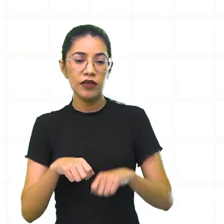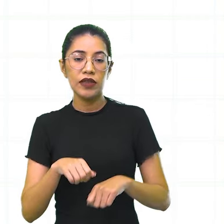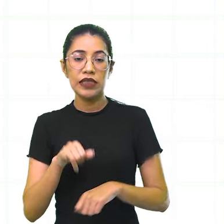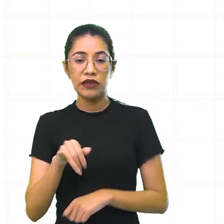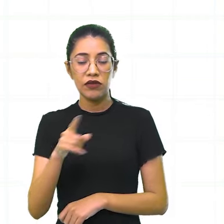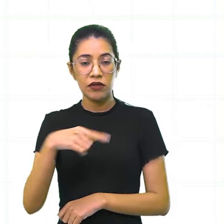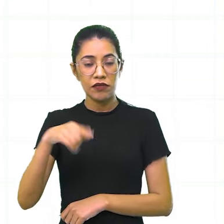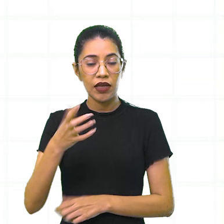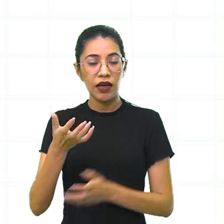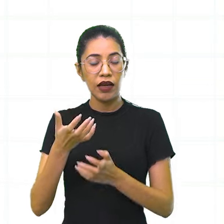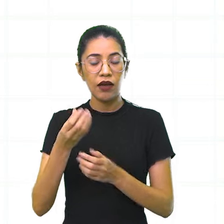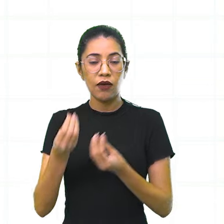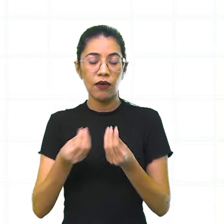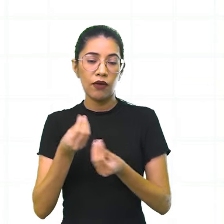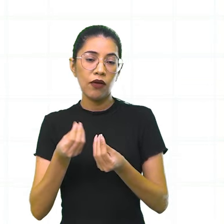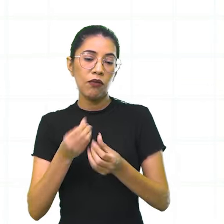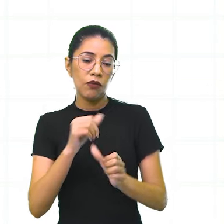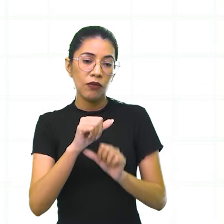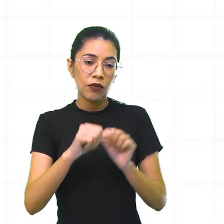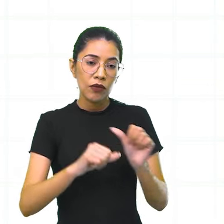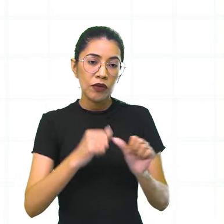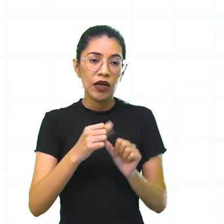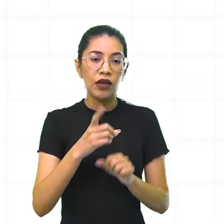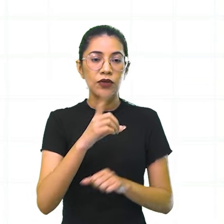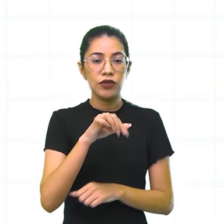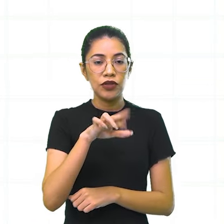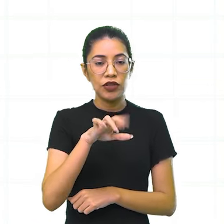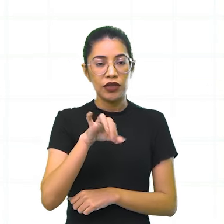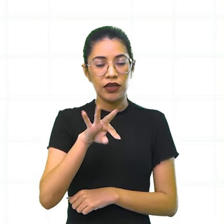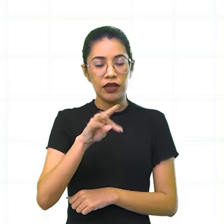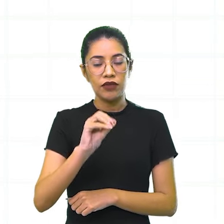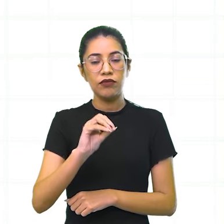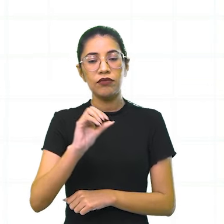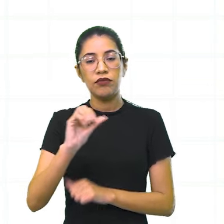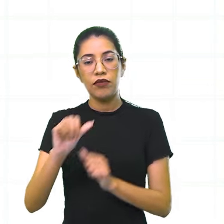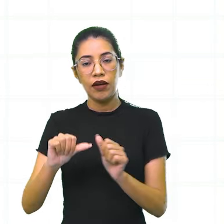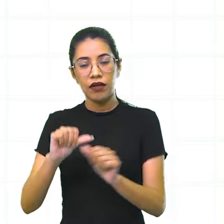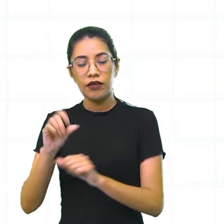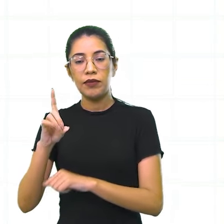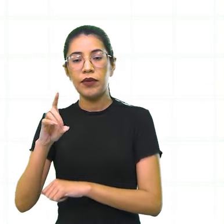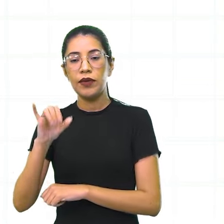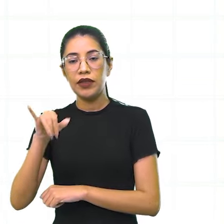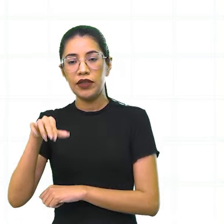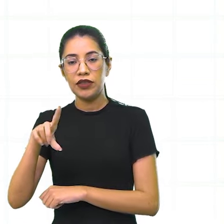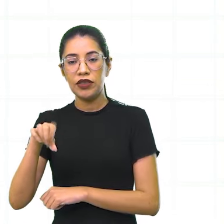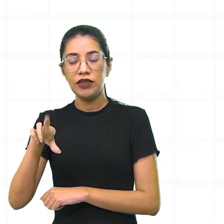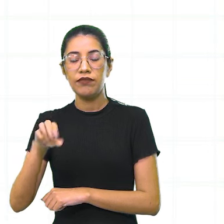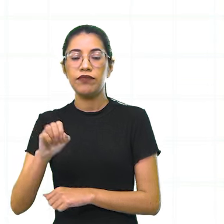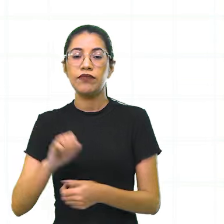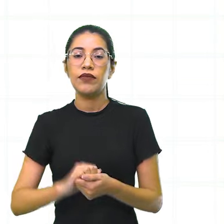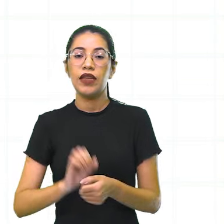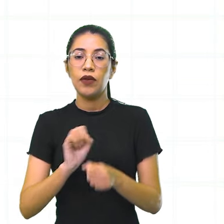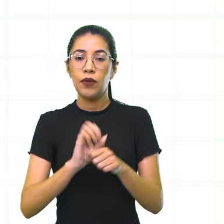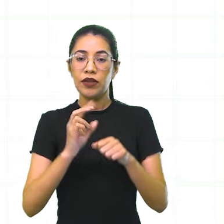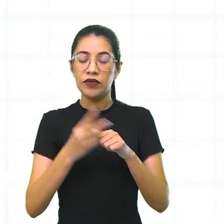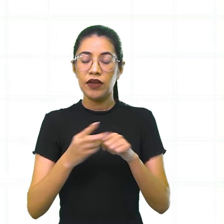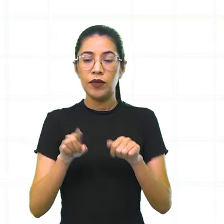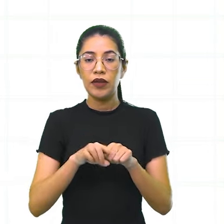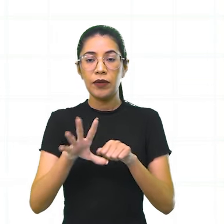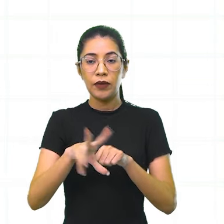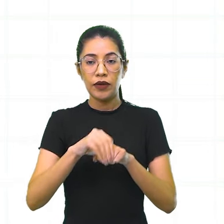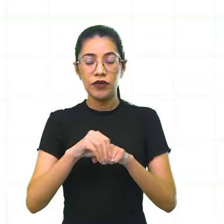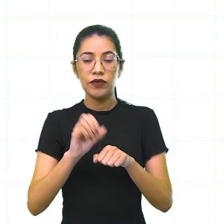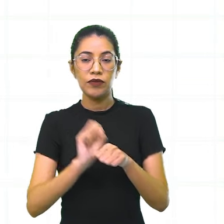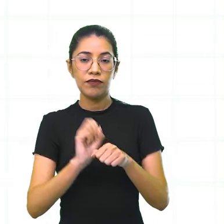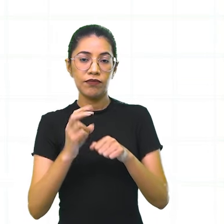vocês querem fazer essa mudança do discurso direto para o indireto. São os advérbios e os adjuntos adverbiais que nós utilizamos,